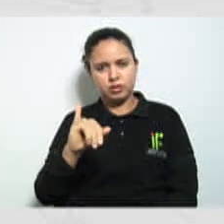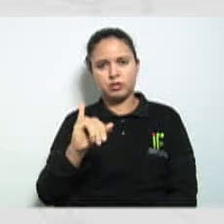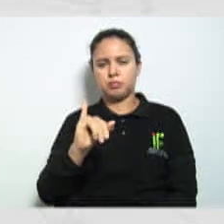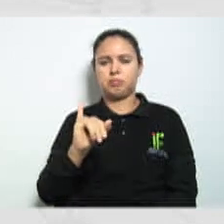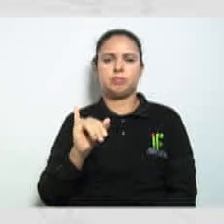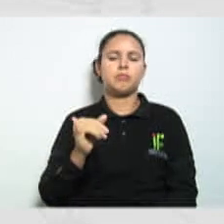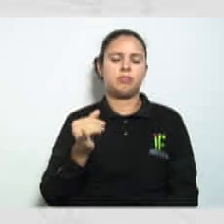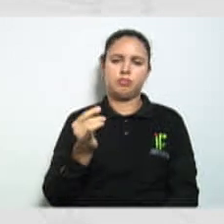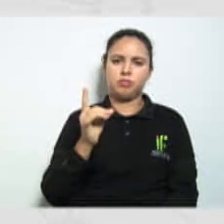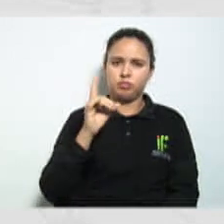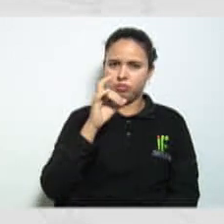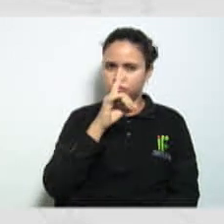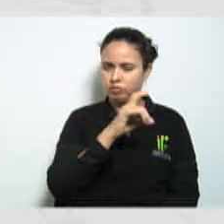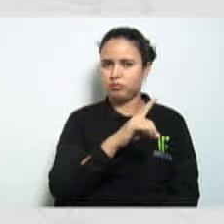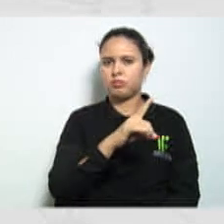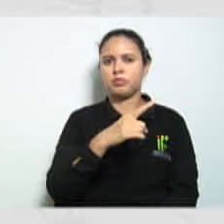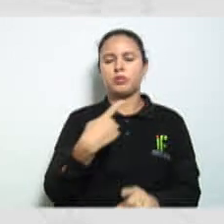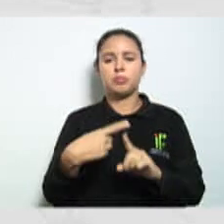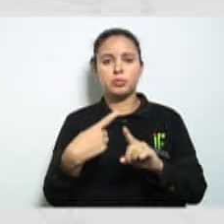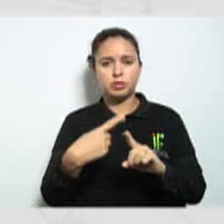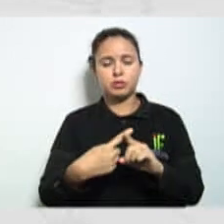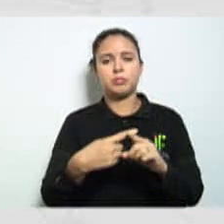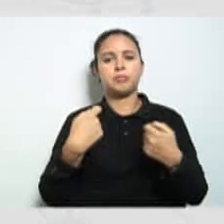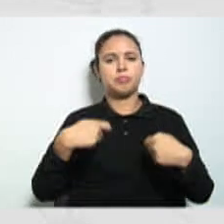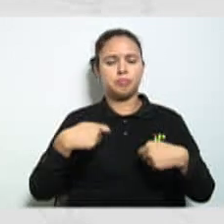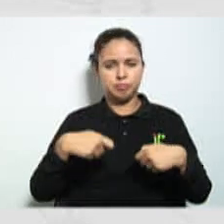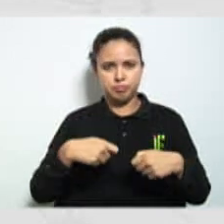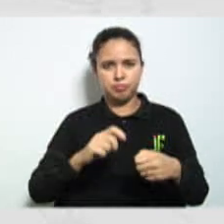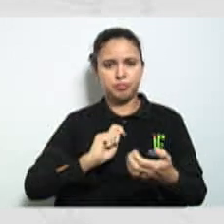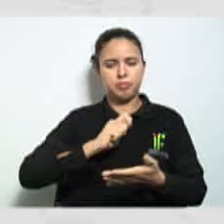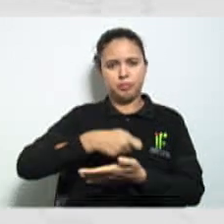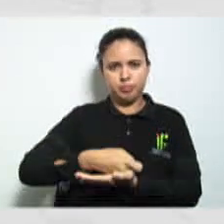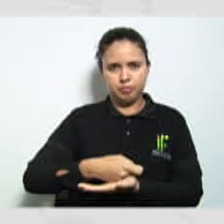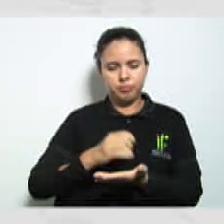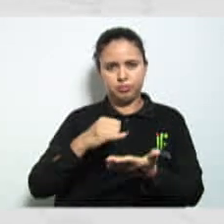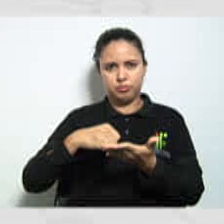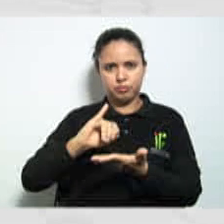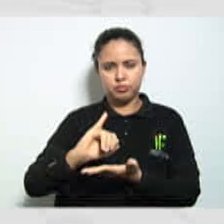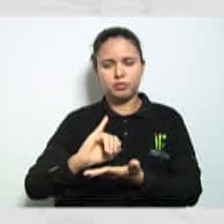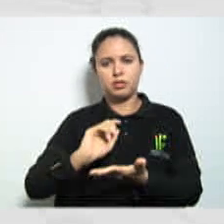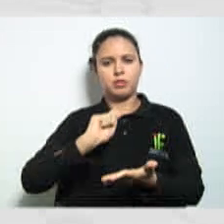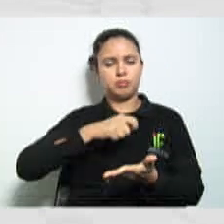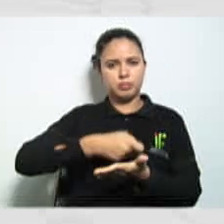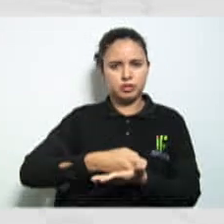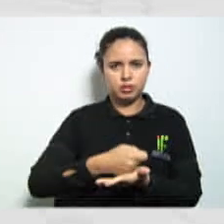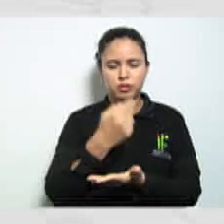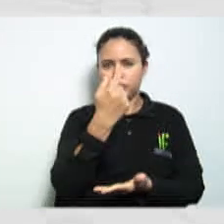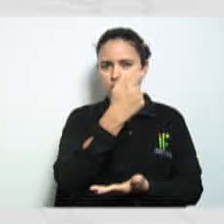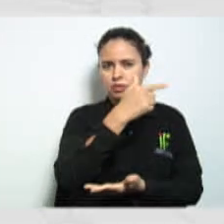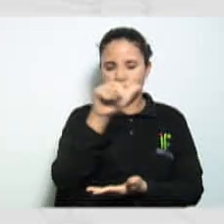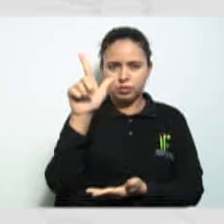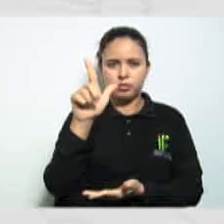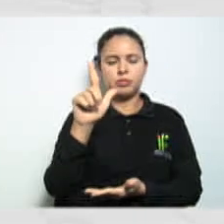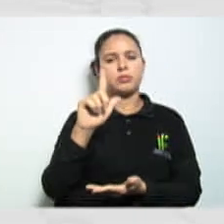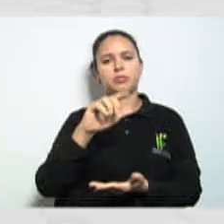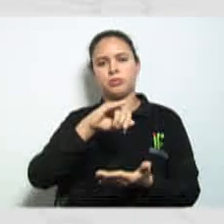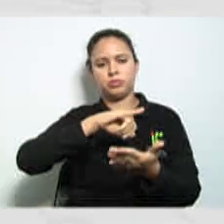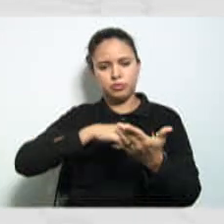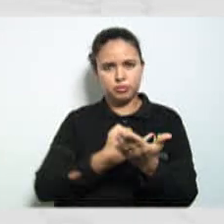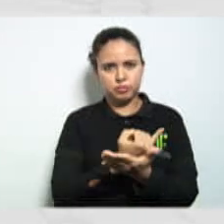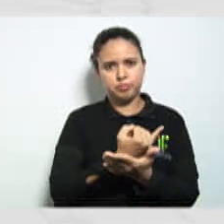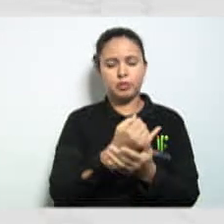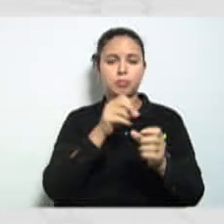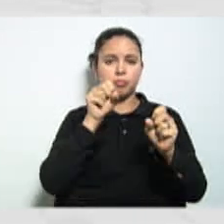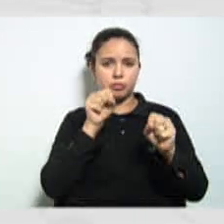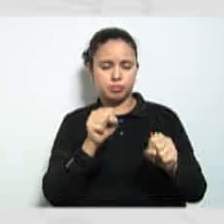Porque além de pagar o imposto, eu vou pagar outro outra despesa com juros.